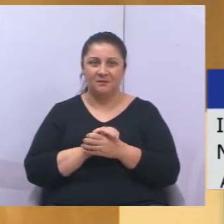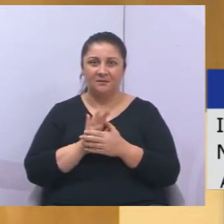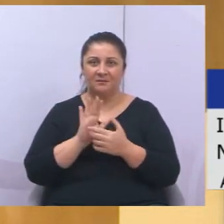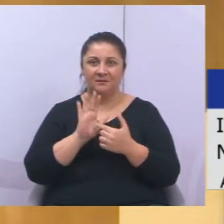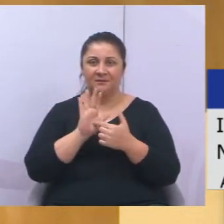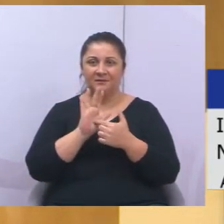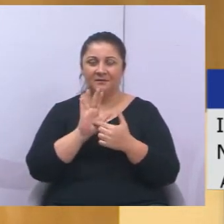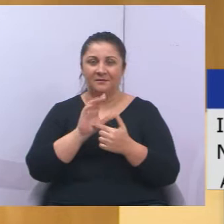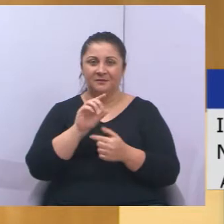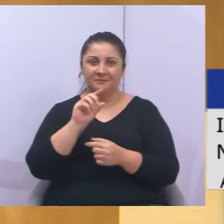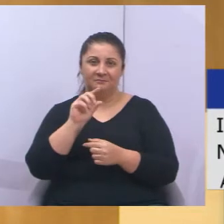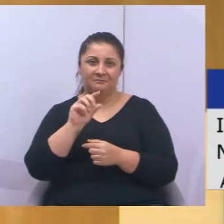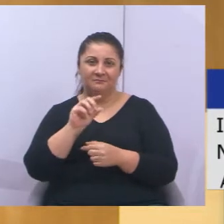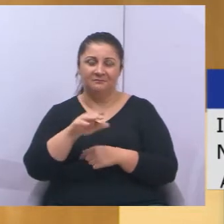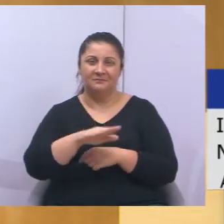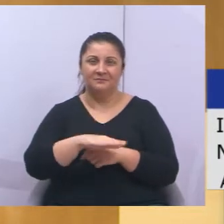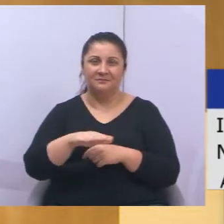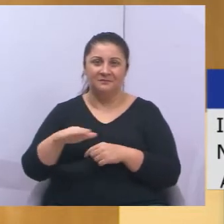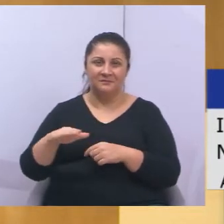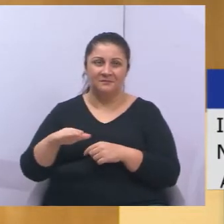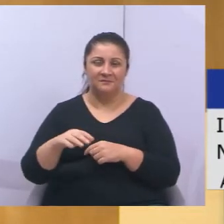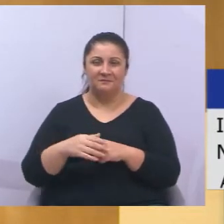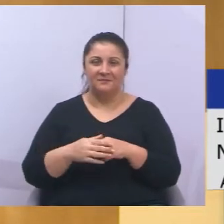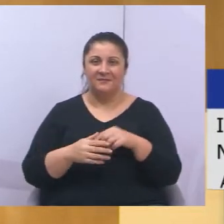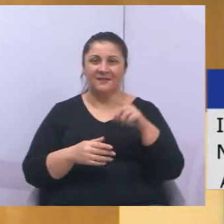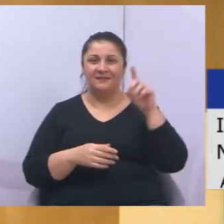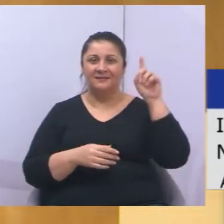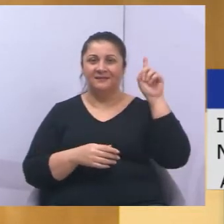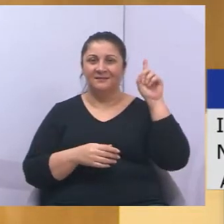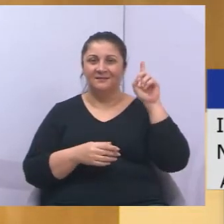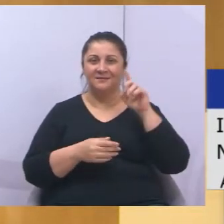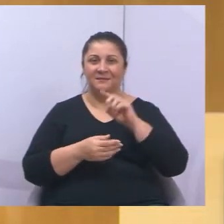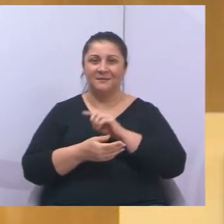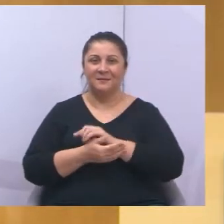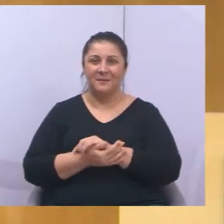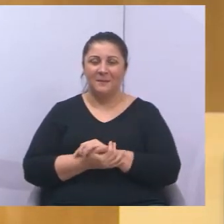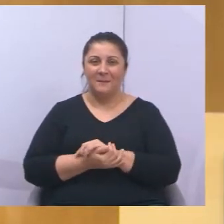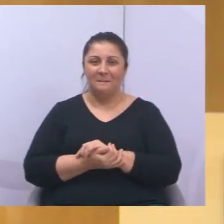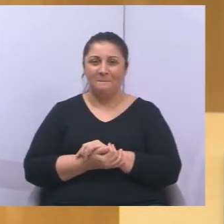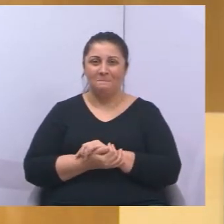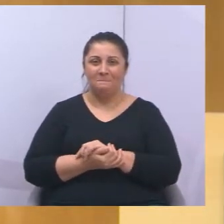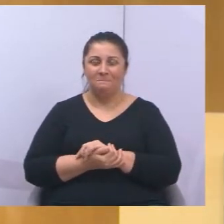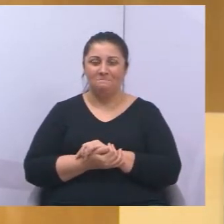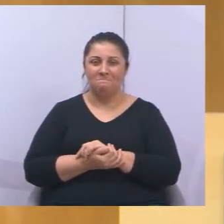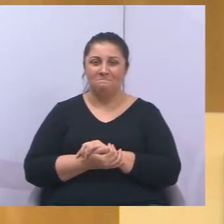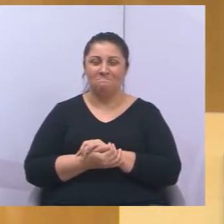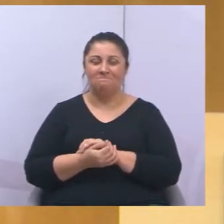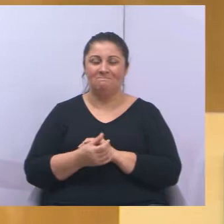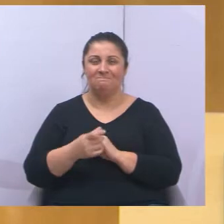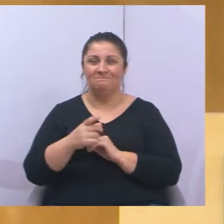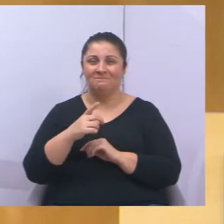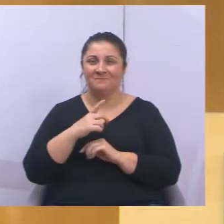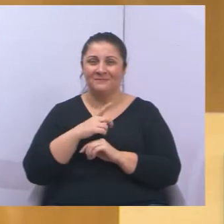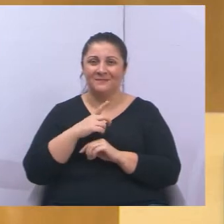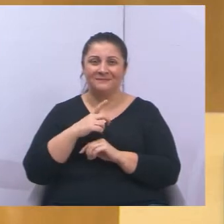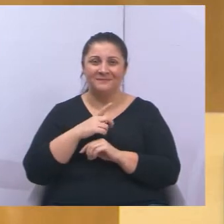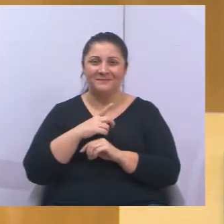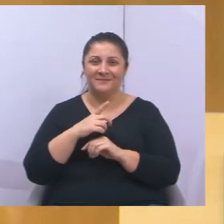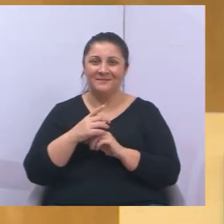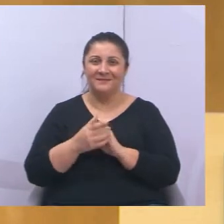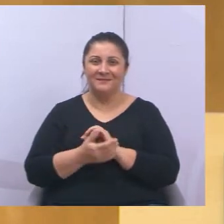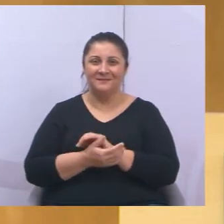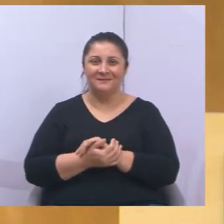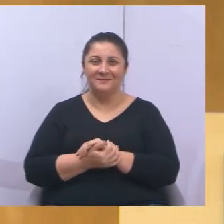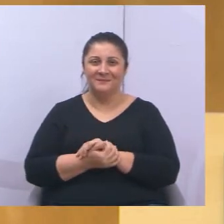pouquinho da criança que é Rogério Timóteo também, né? Aqui dentro eu tenho uma criança. Vamos assistir o vídeo dessa criança brincando